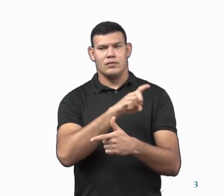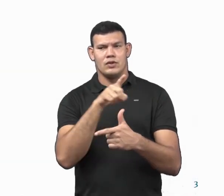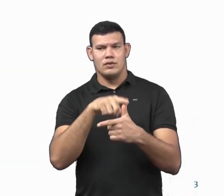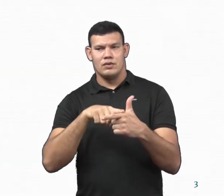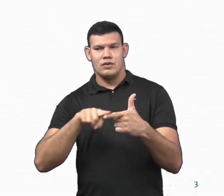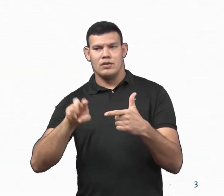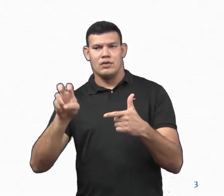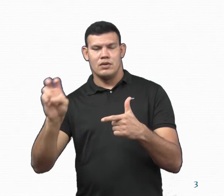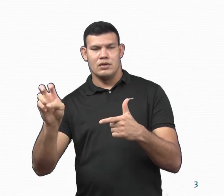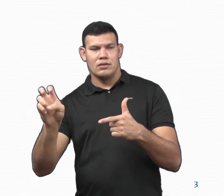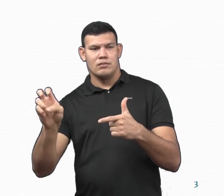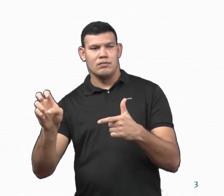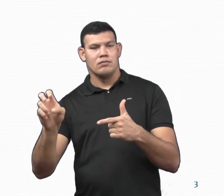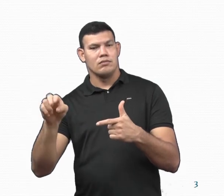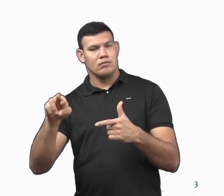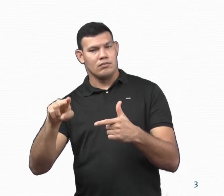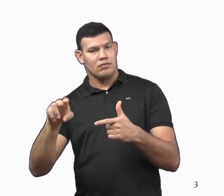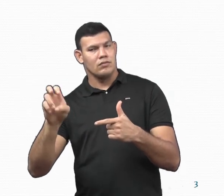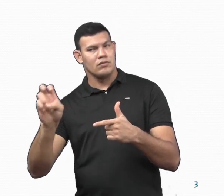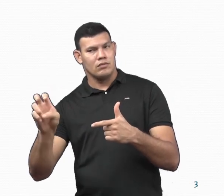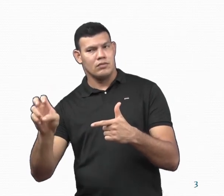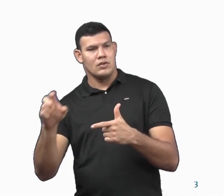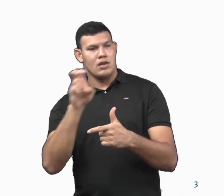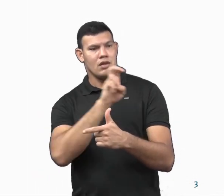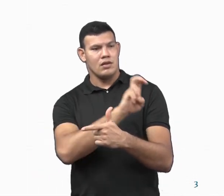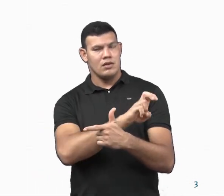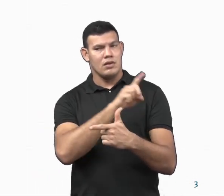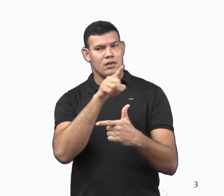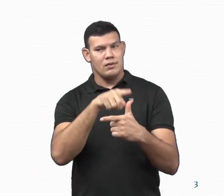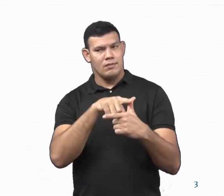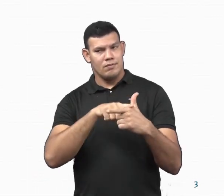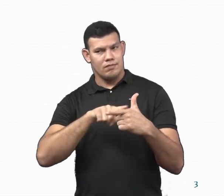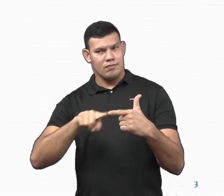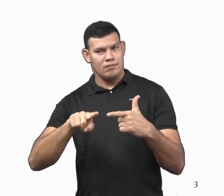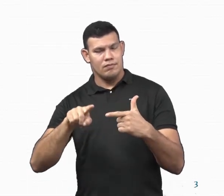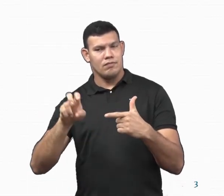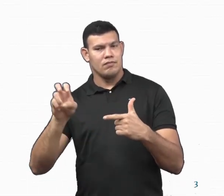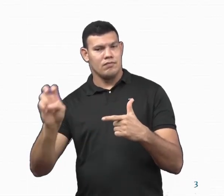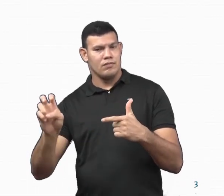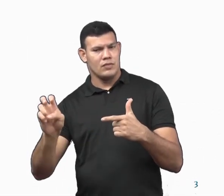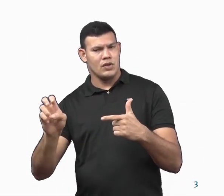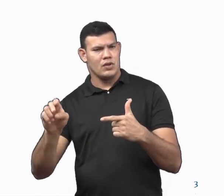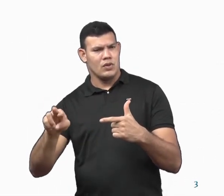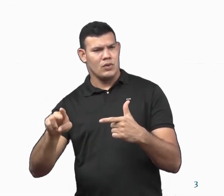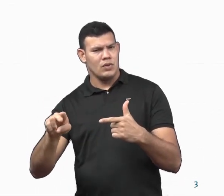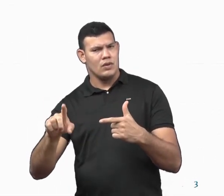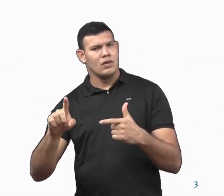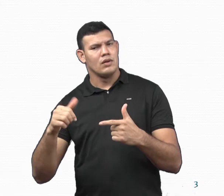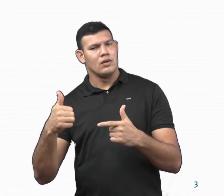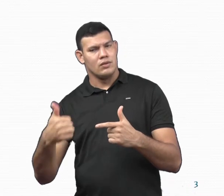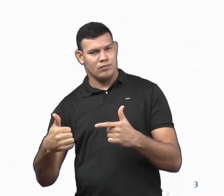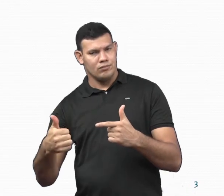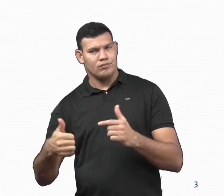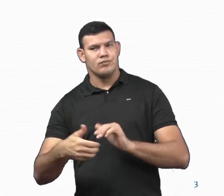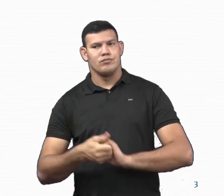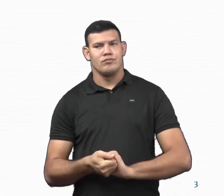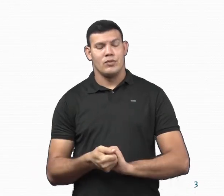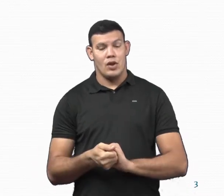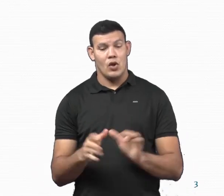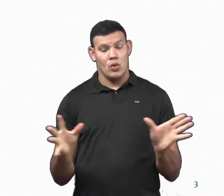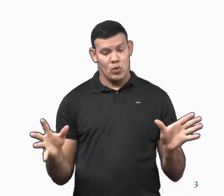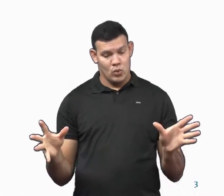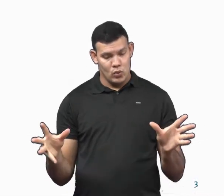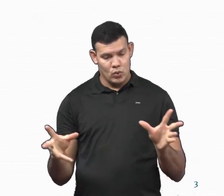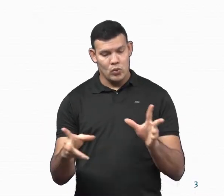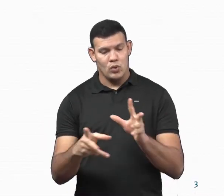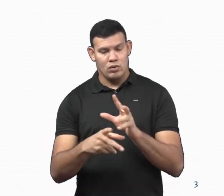usei para dividir, e deixar o expoente deles para igual o meu índice. Perceba que o índice é 3, então eu vou juntar os